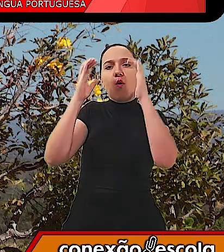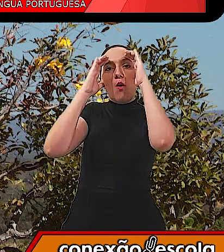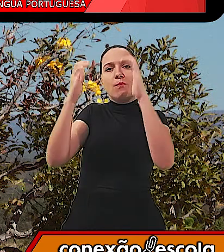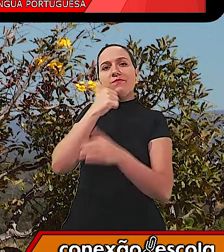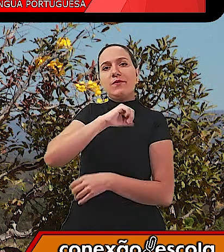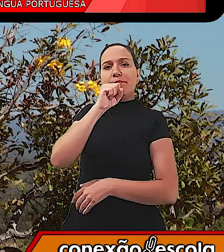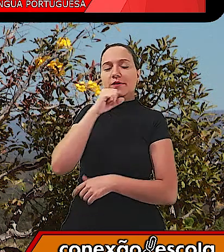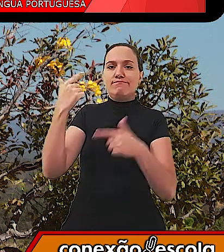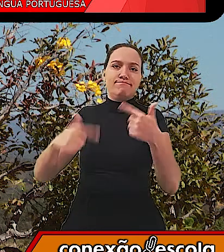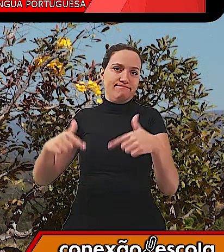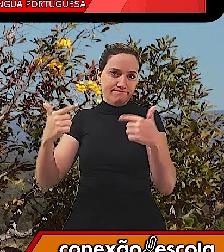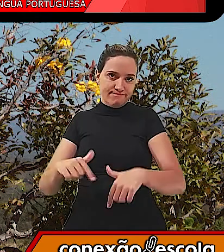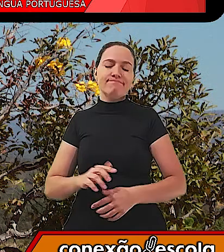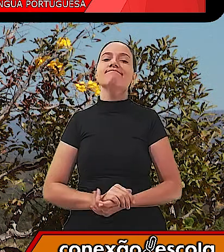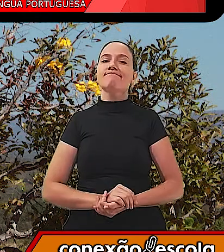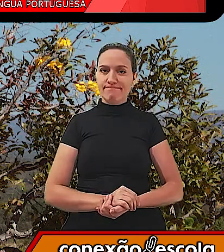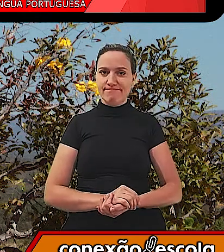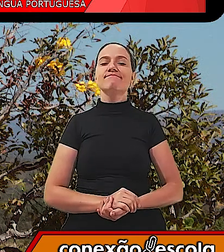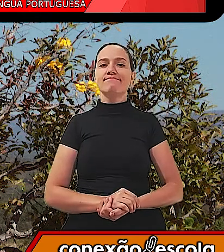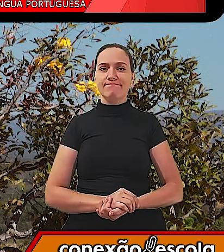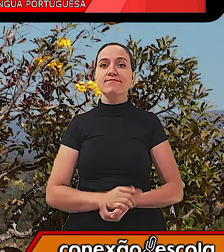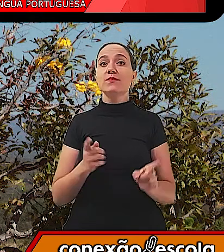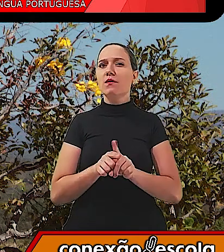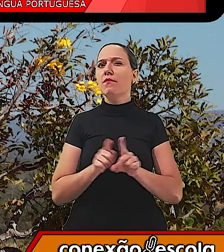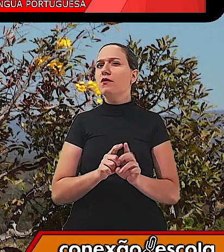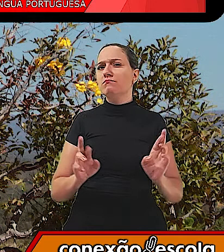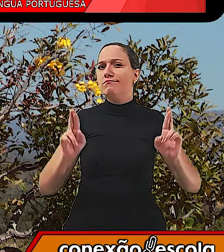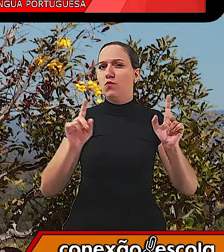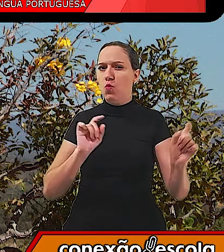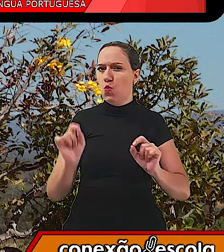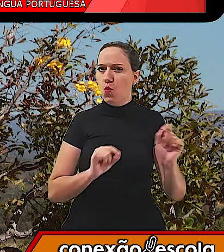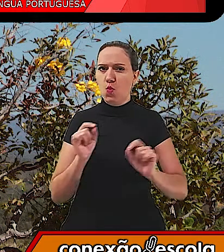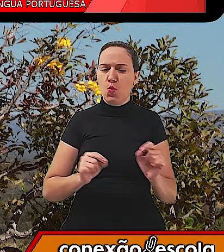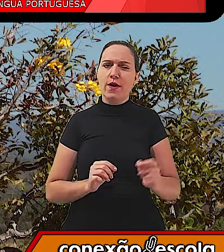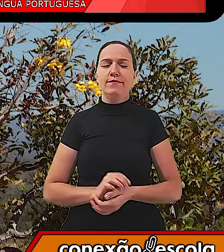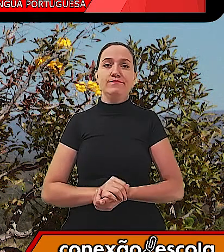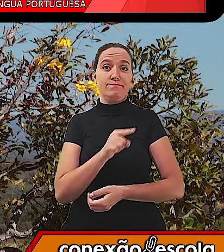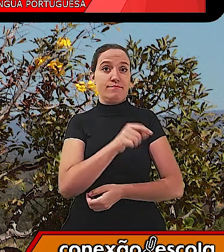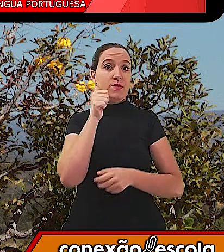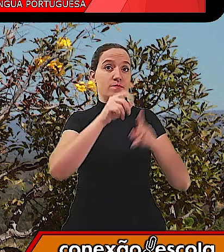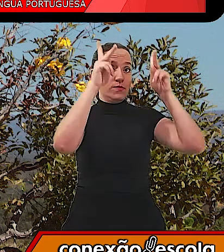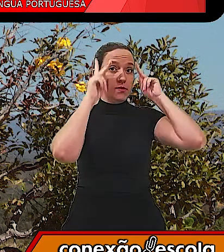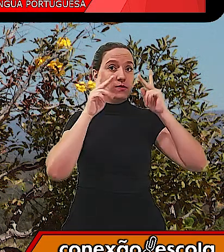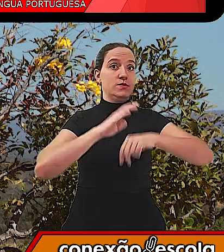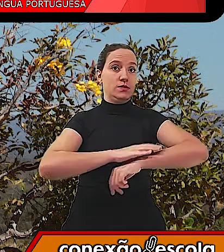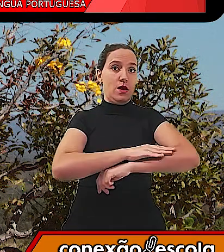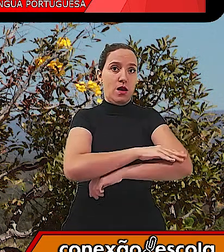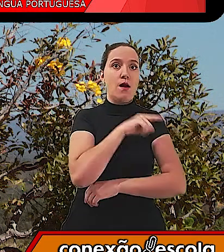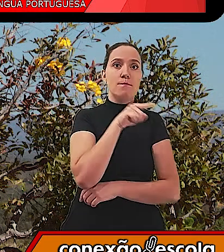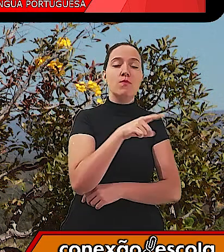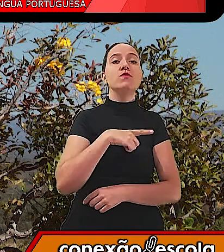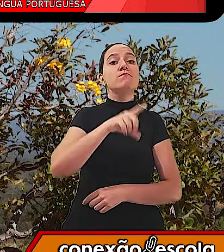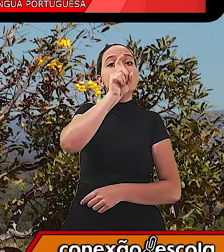Ela desobedeceu a mamãe. Outra diferença é que na Princesa e o Sapo tem